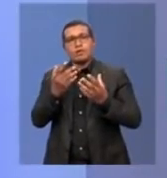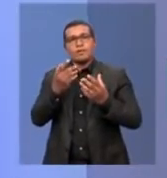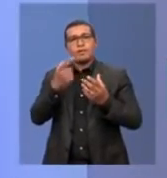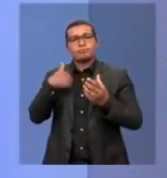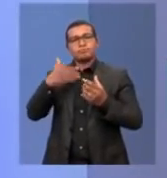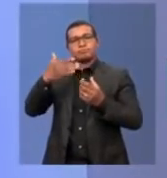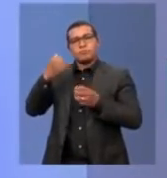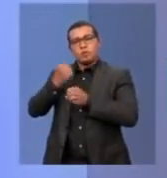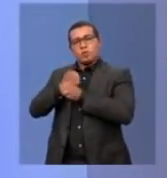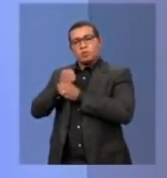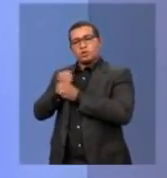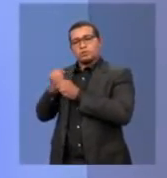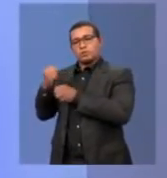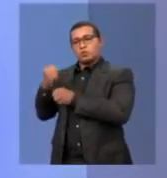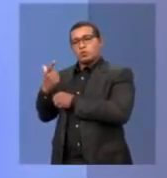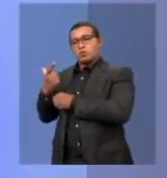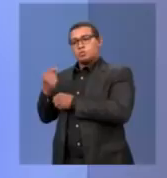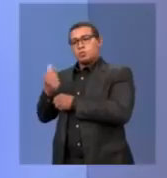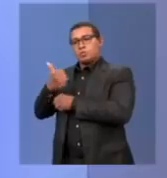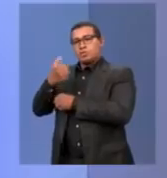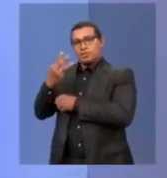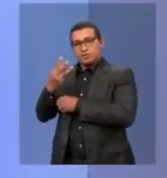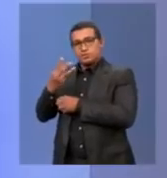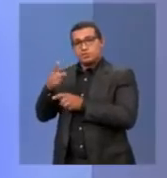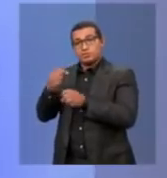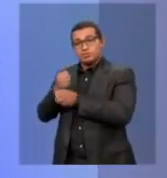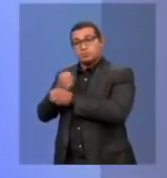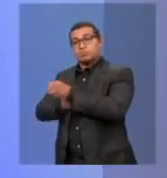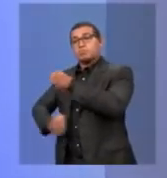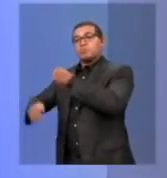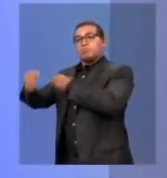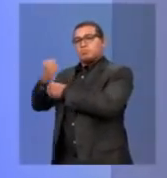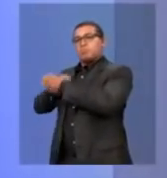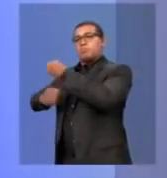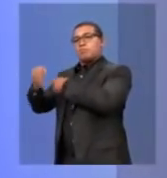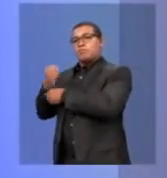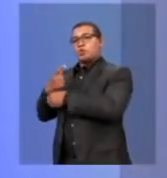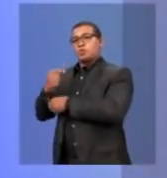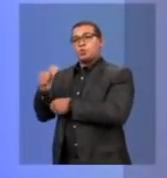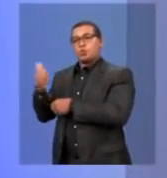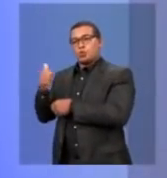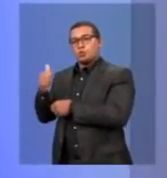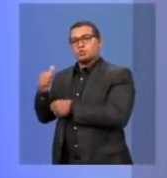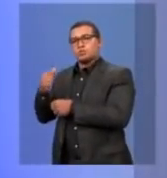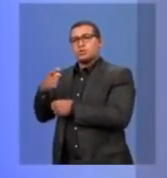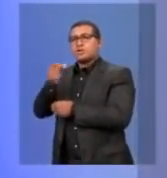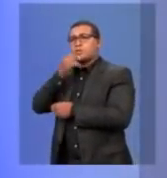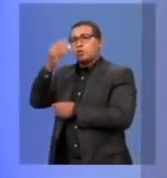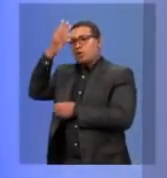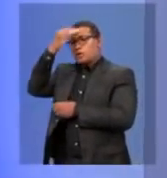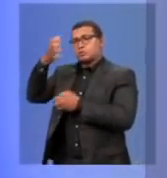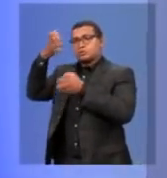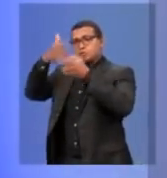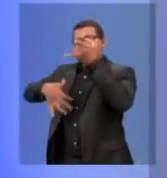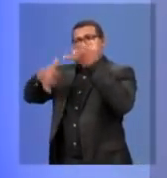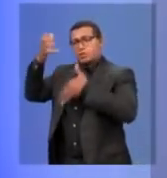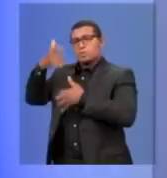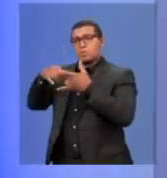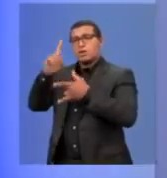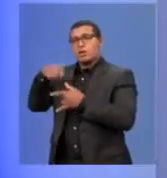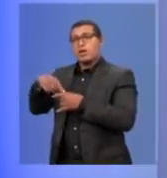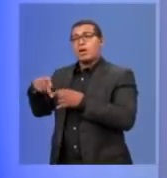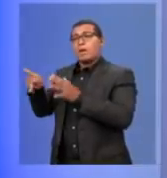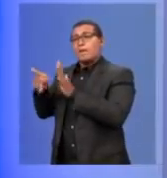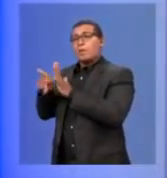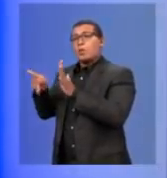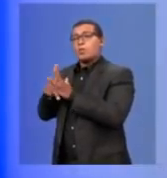2013 2011 casagrande vem falando muito que ele é um governo do diálogo mas na verdade foram dois anos de